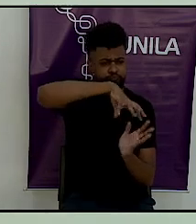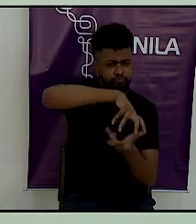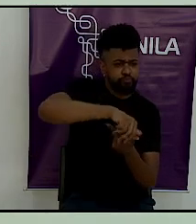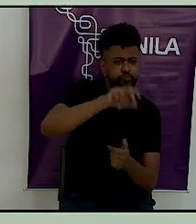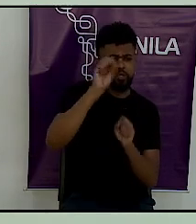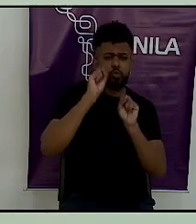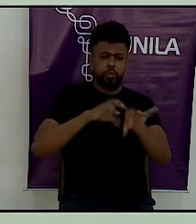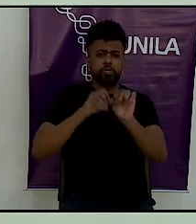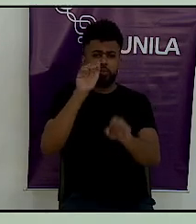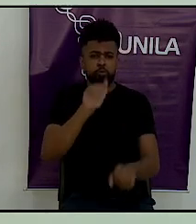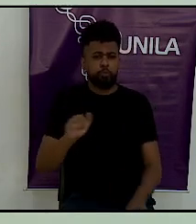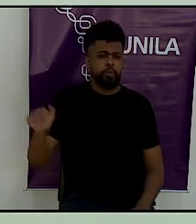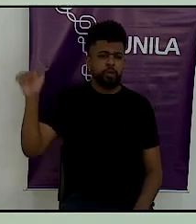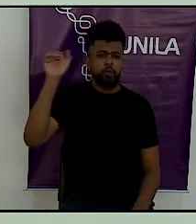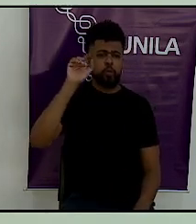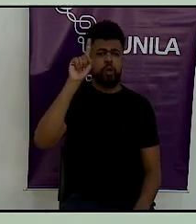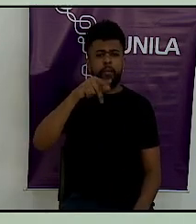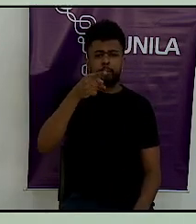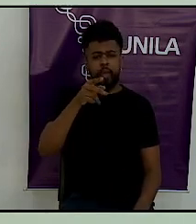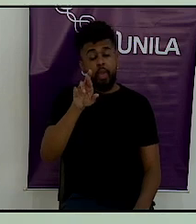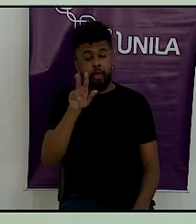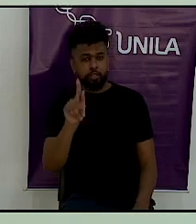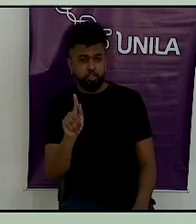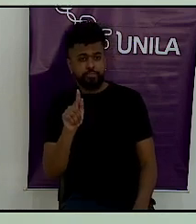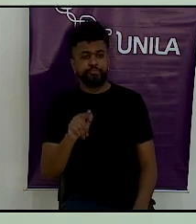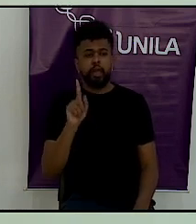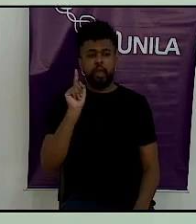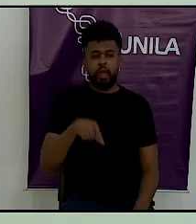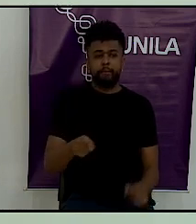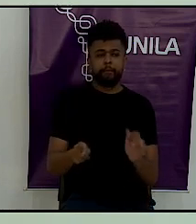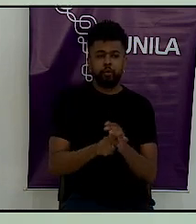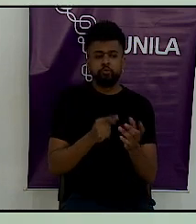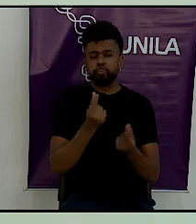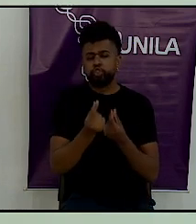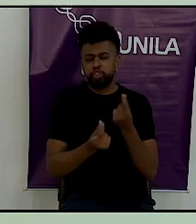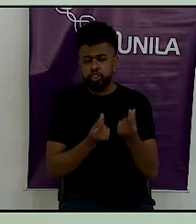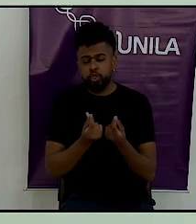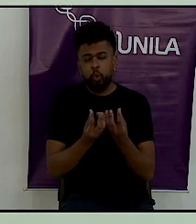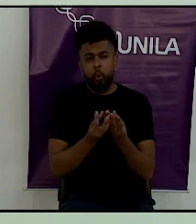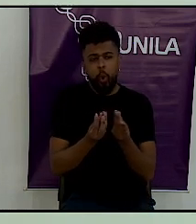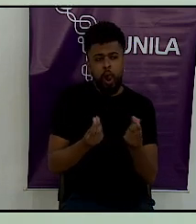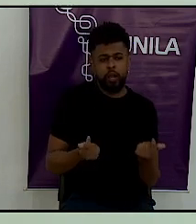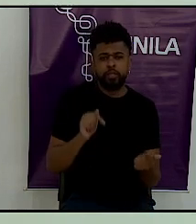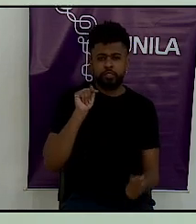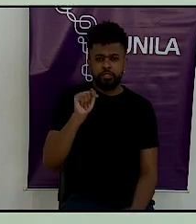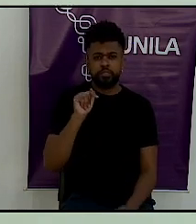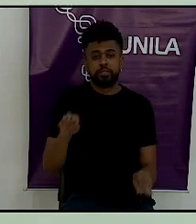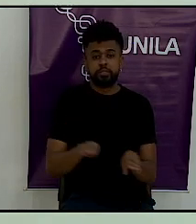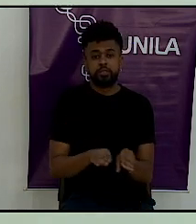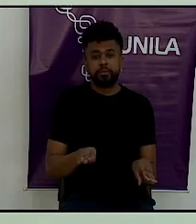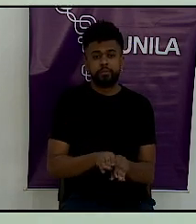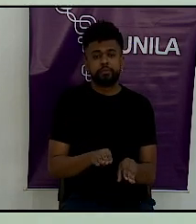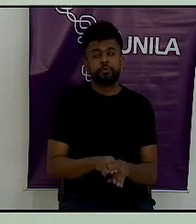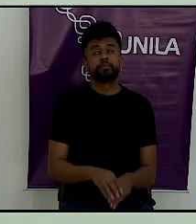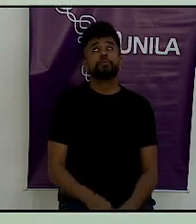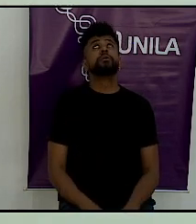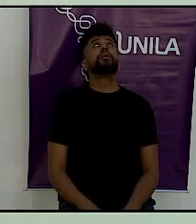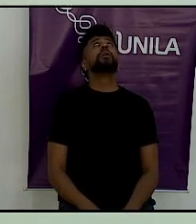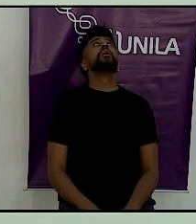mas via o programa PEC-G, então uma matriz de recursos com essa finalidade. A matriz para hospitais